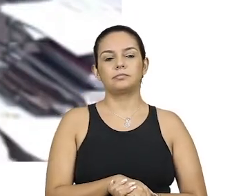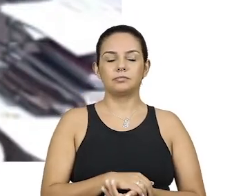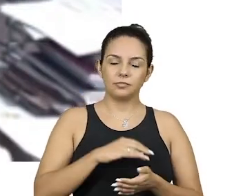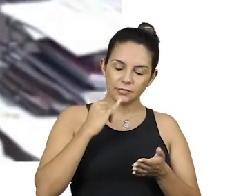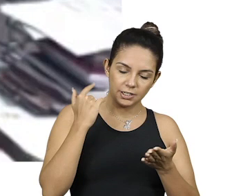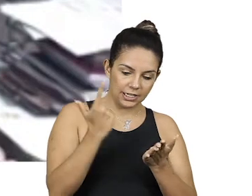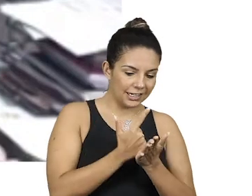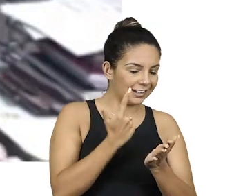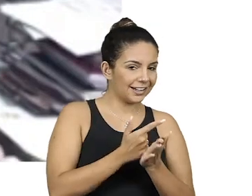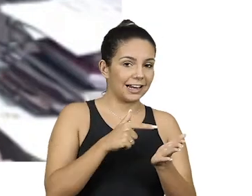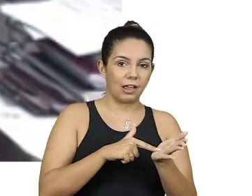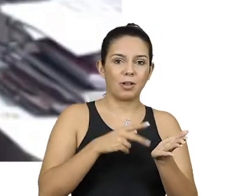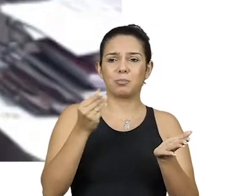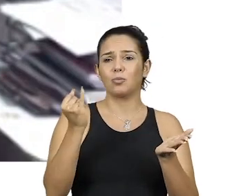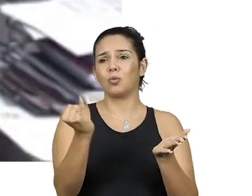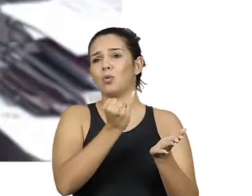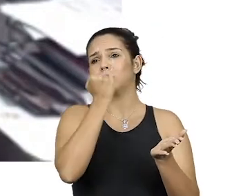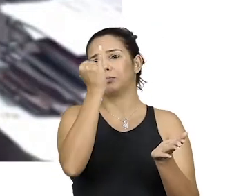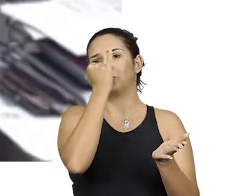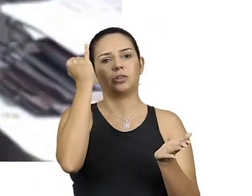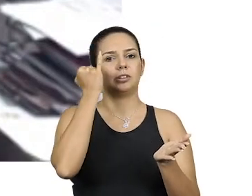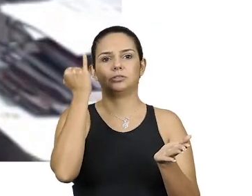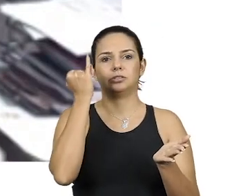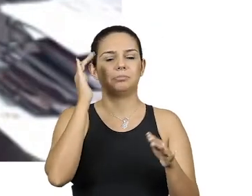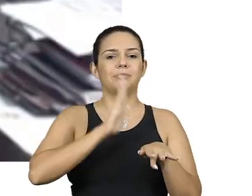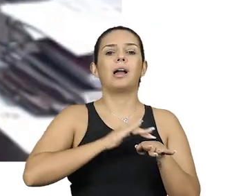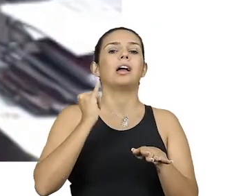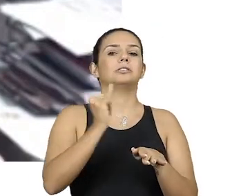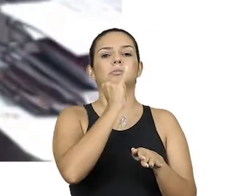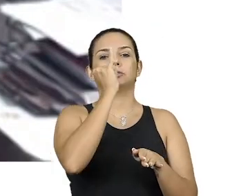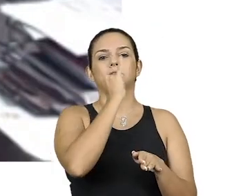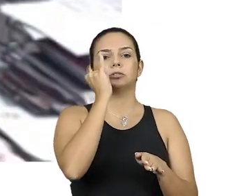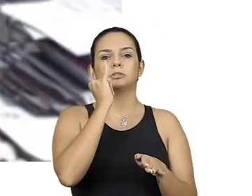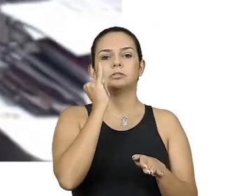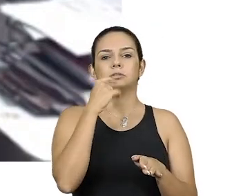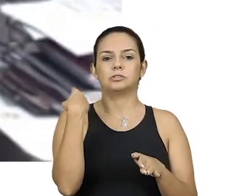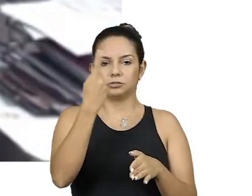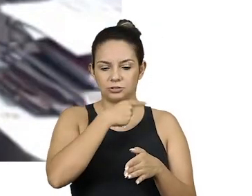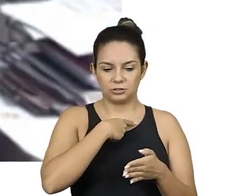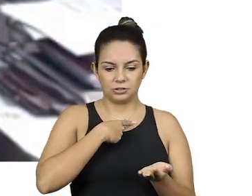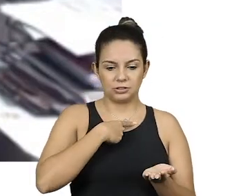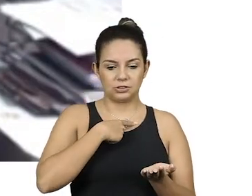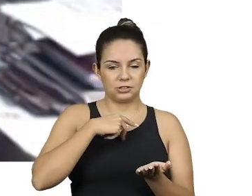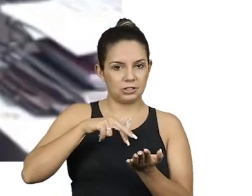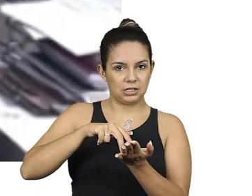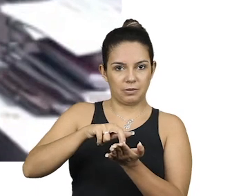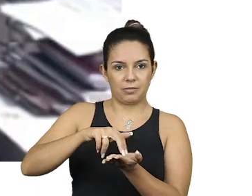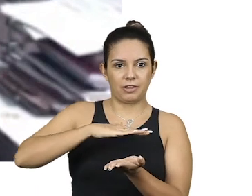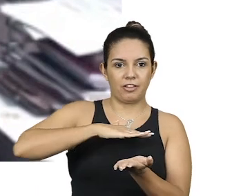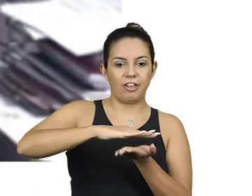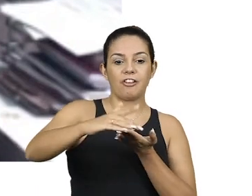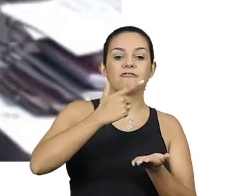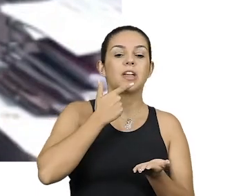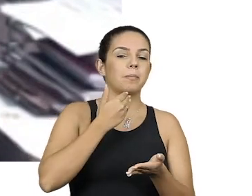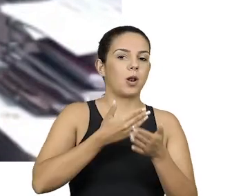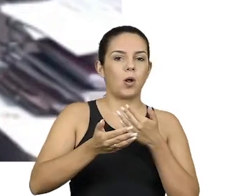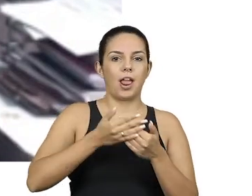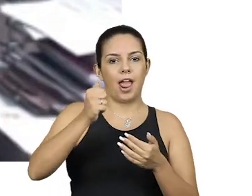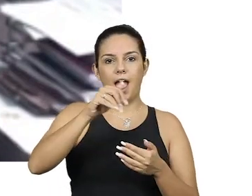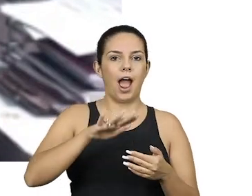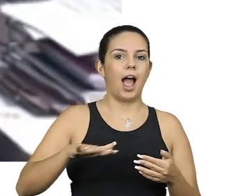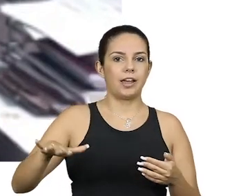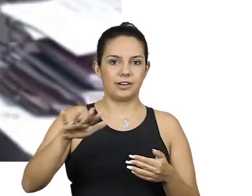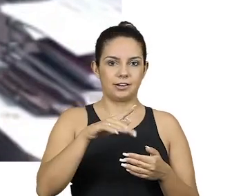Livros são indispensáveis para pisar no tapete vermelho em qualquer área.